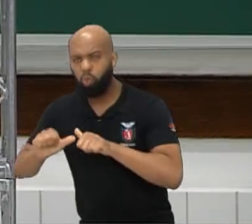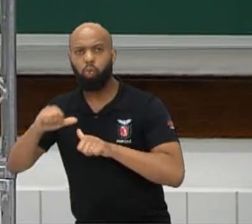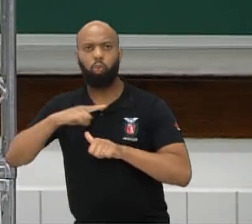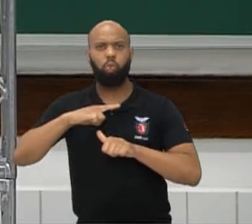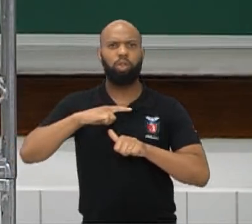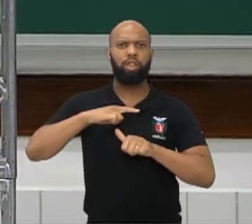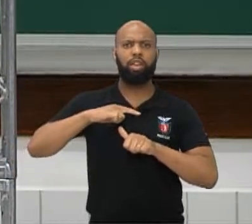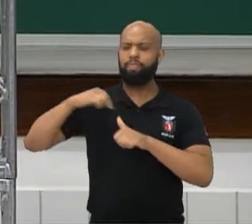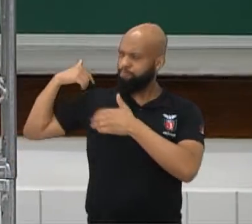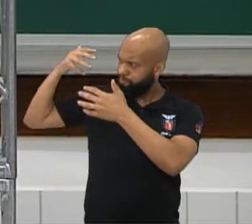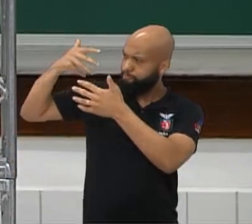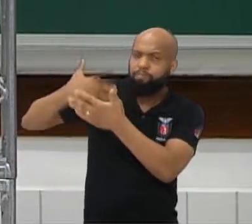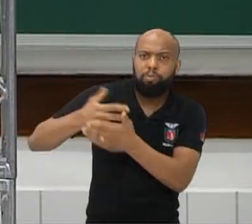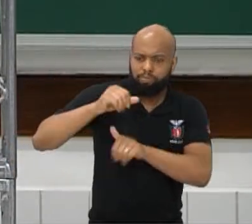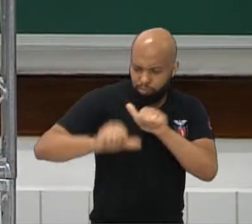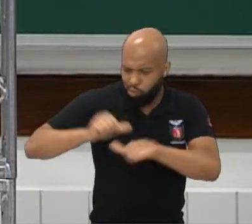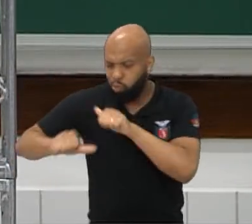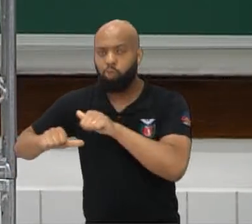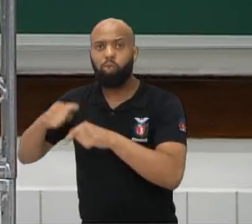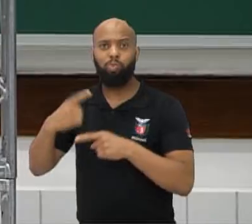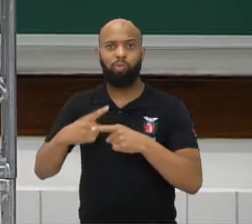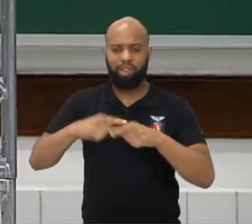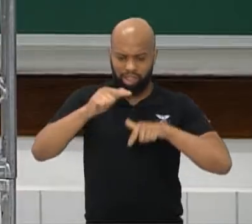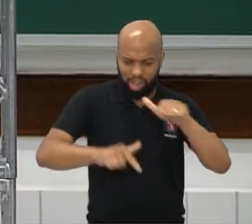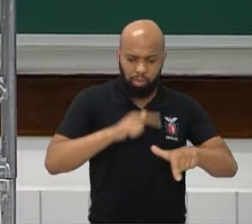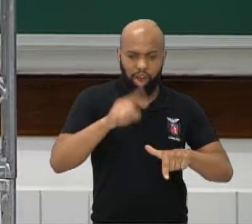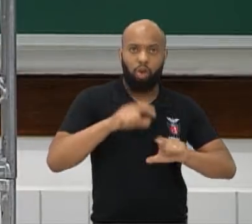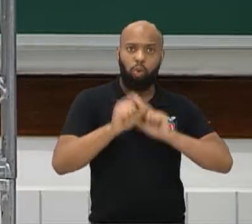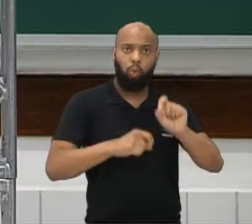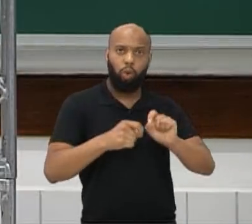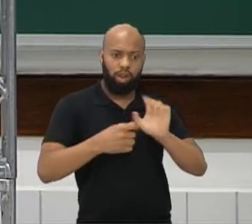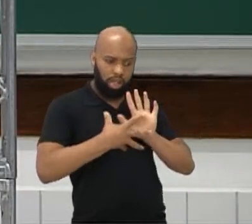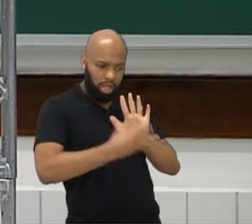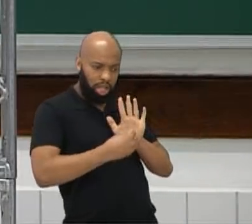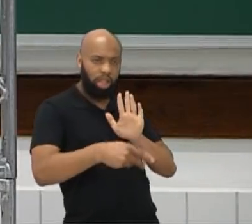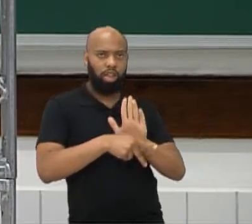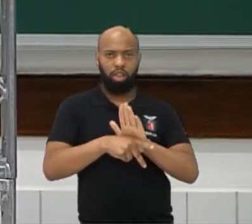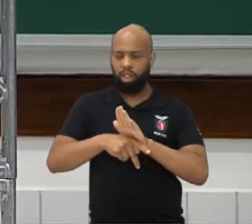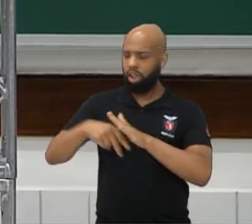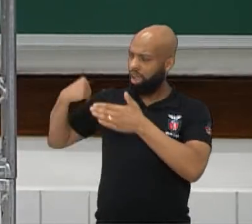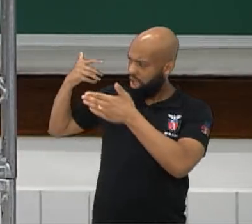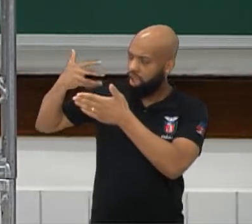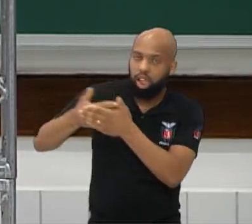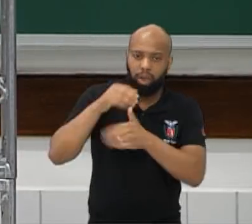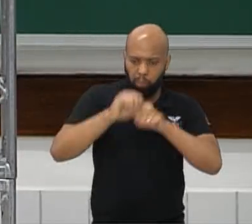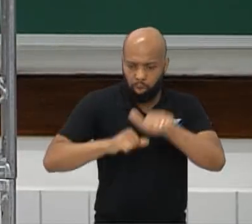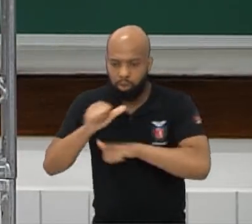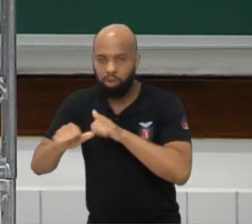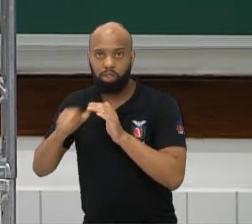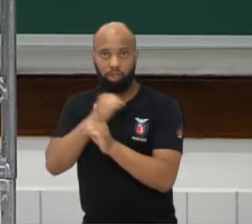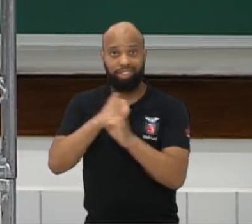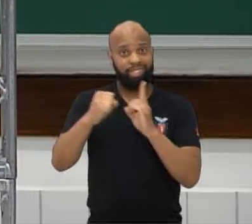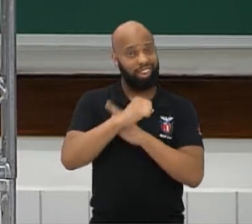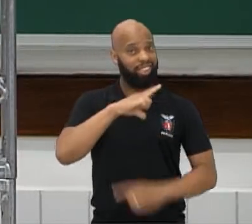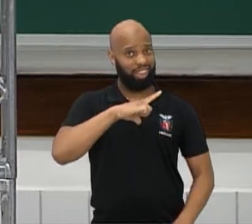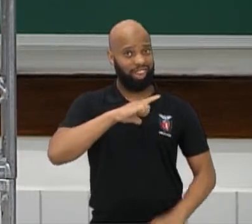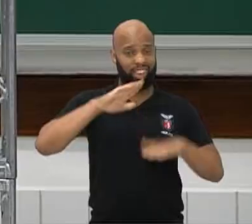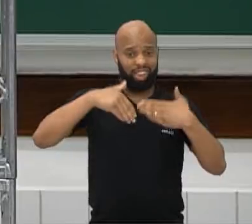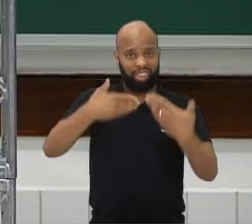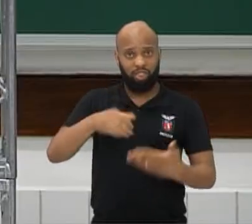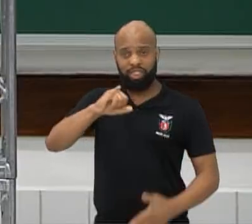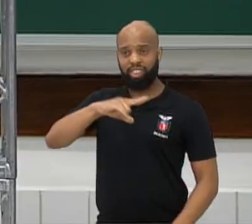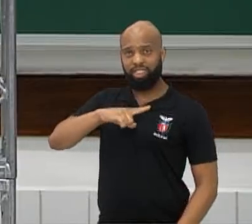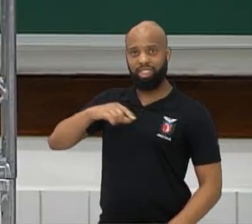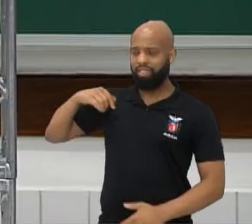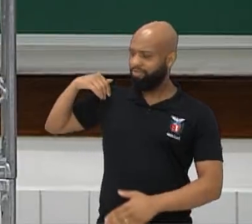da história, porque o trabalho ele é reflexo dessas mudanças históricas que a sociedade passa. Então, quando a história